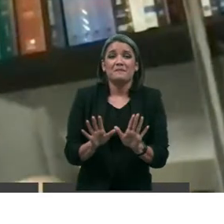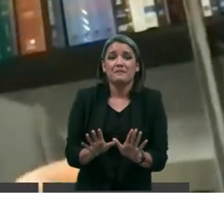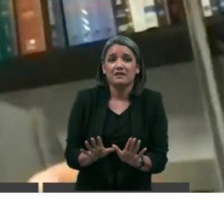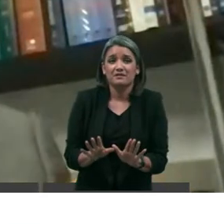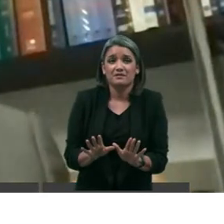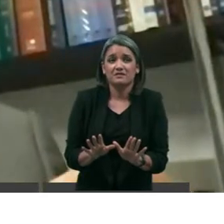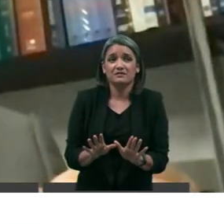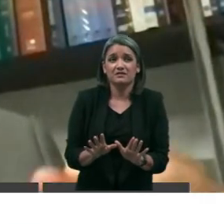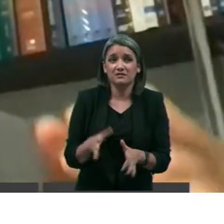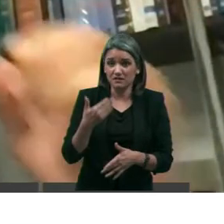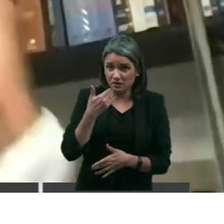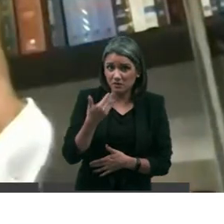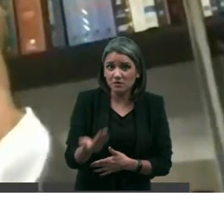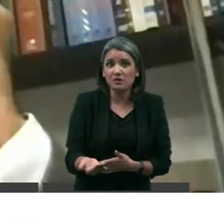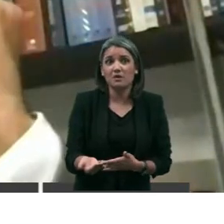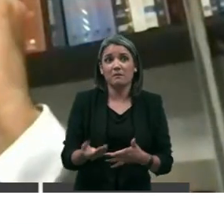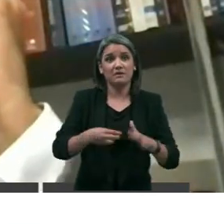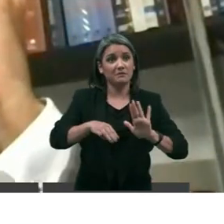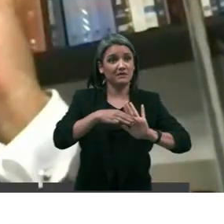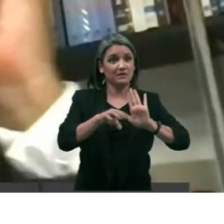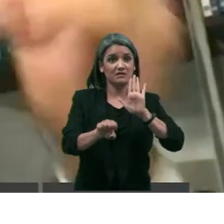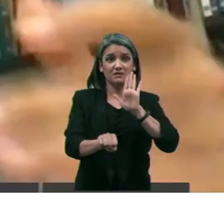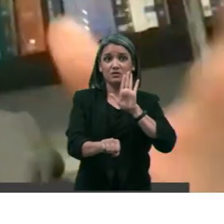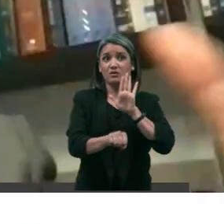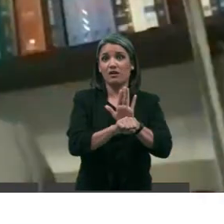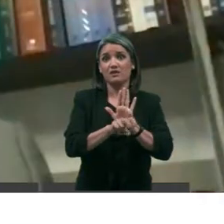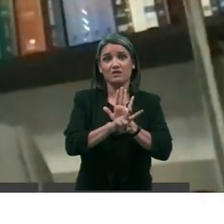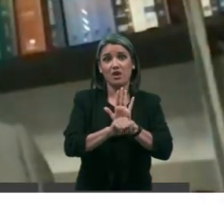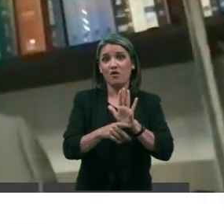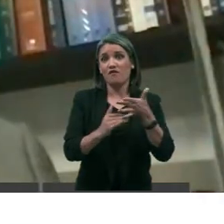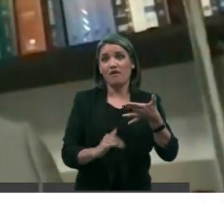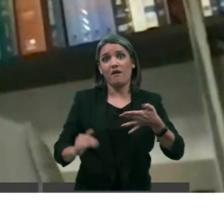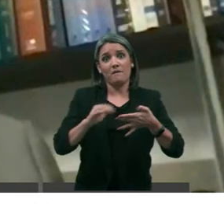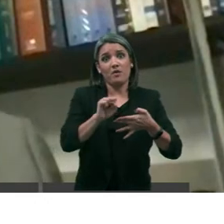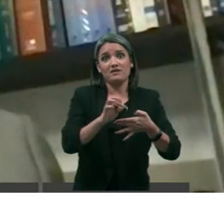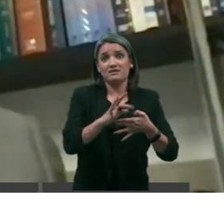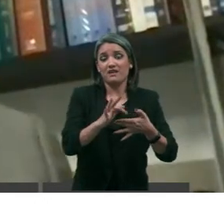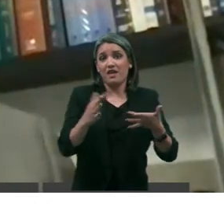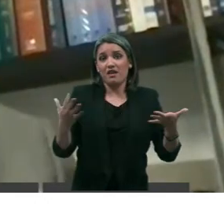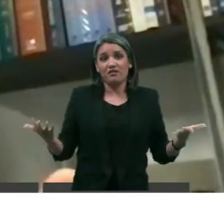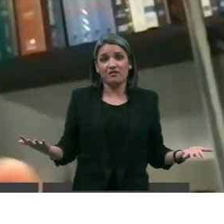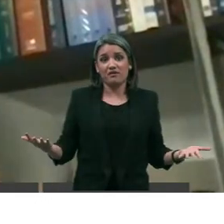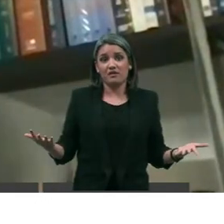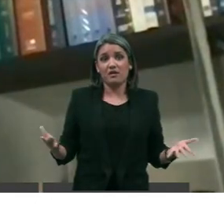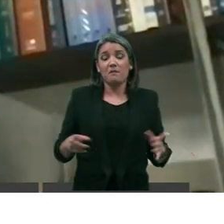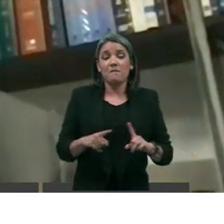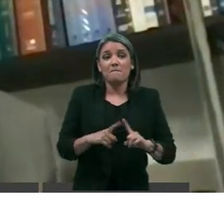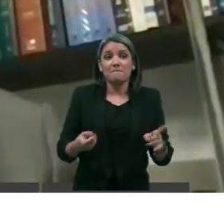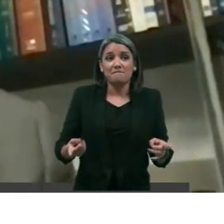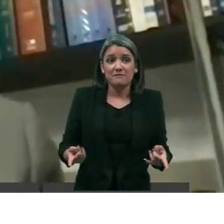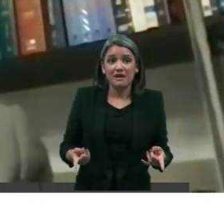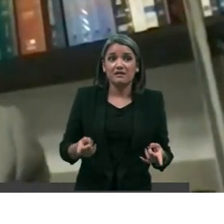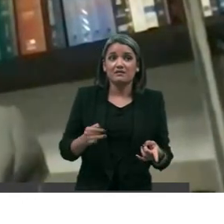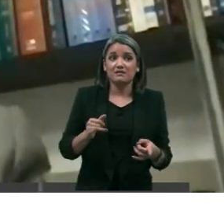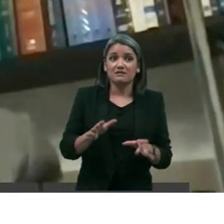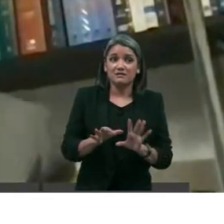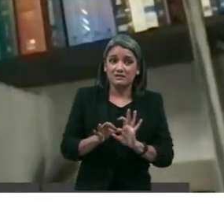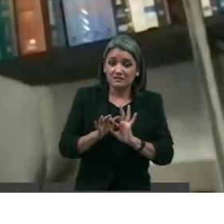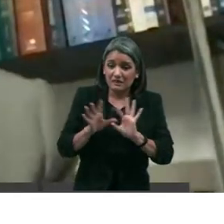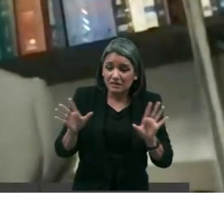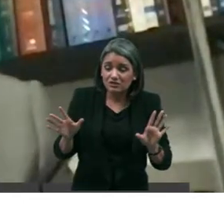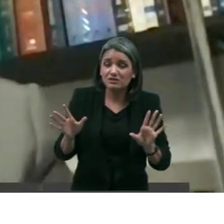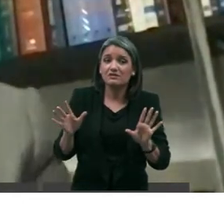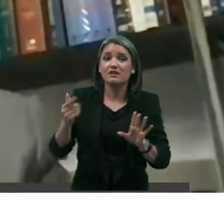vão impetrar um mandado de segurança no Supremo, e que então deixei para a última palavra para o Supremo. Mas se Vossa Excelência deixarem mais alguma brecha,